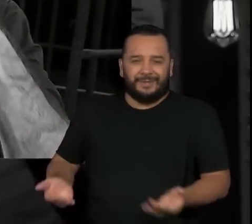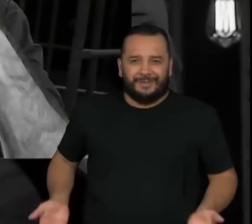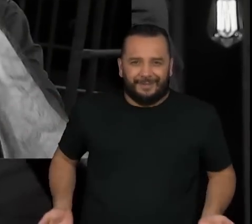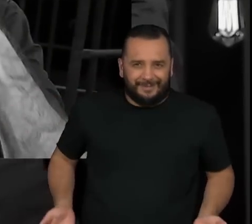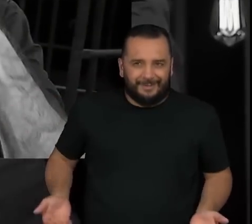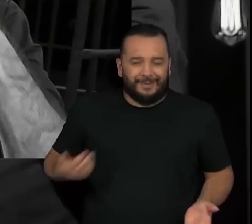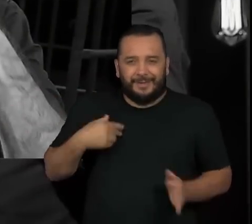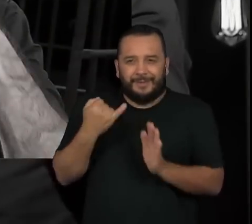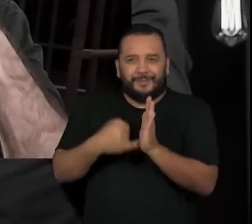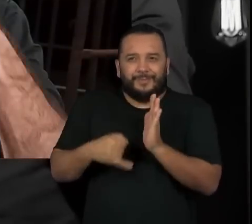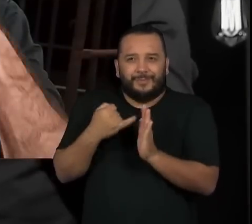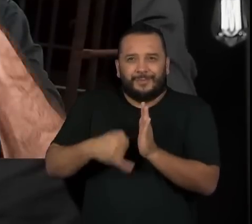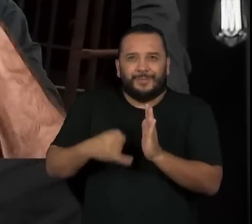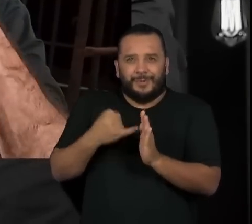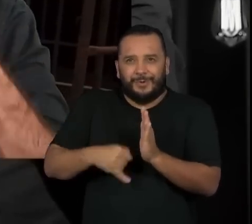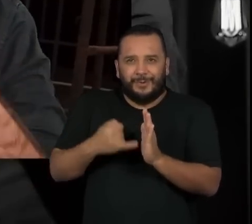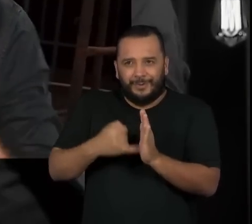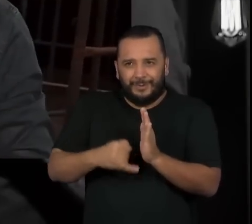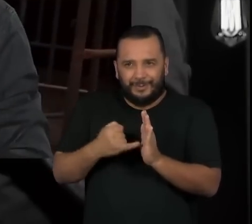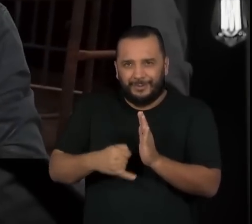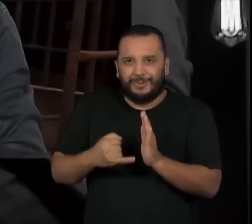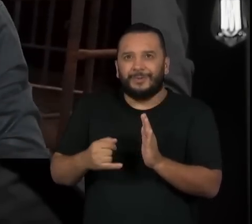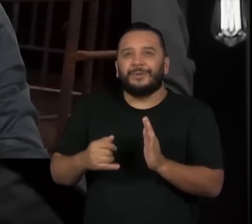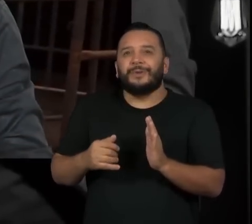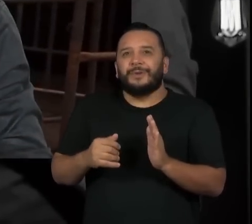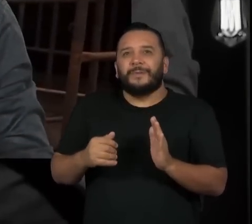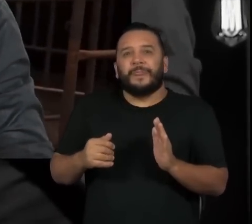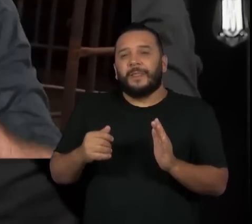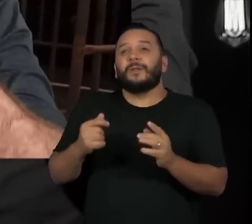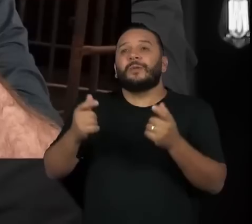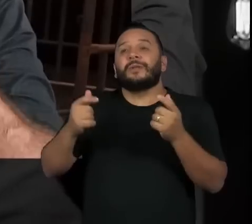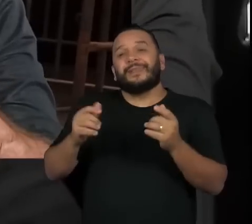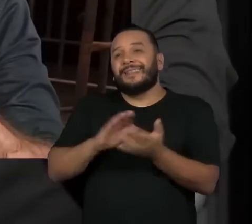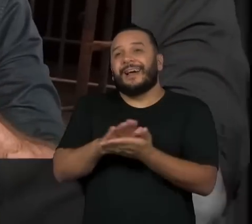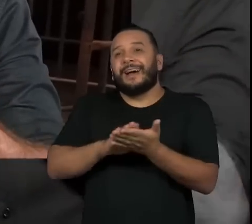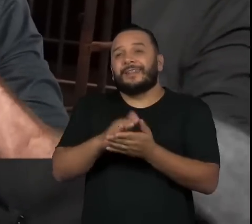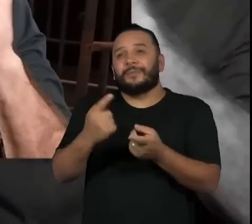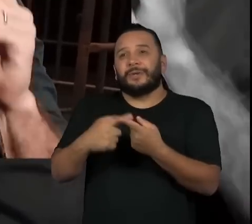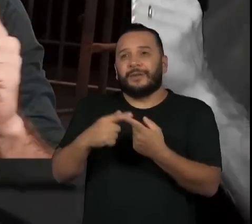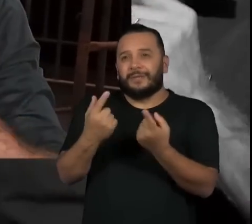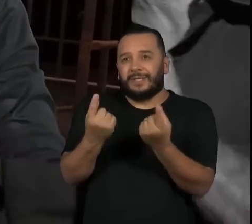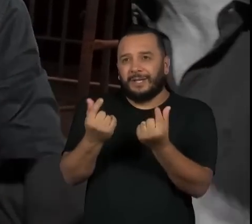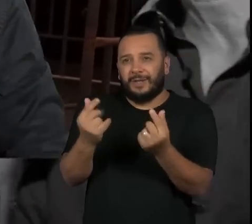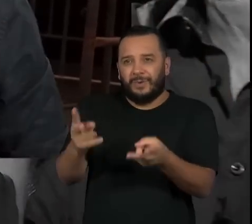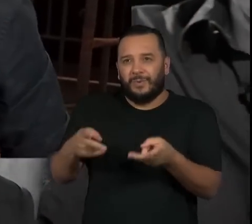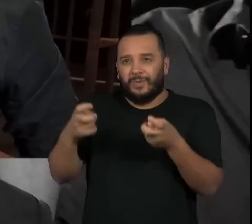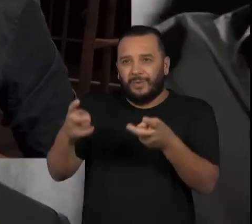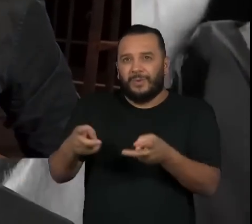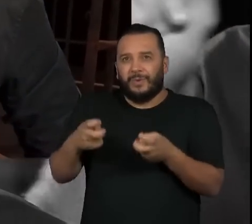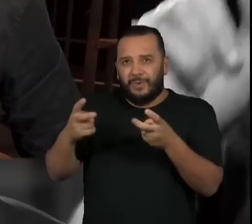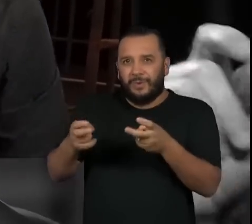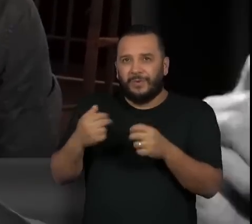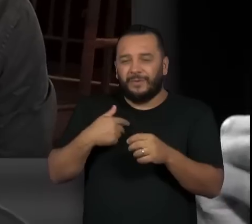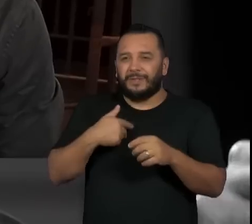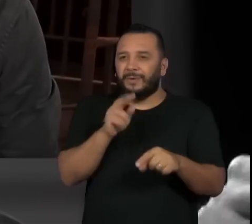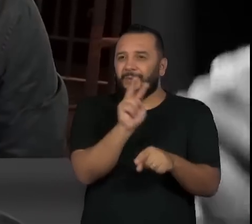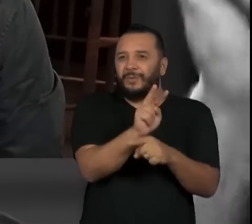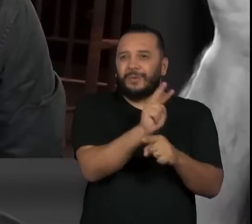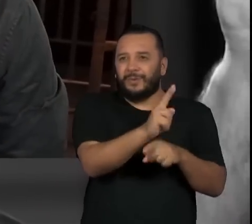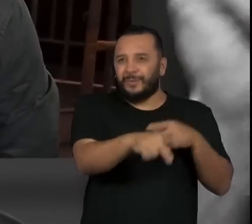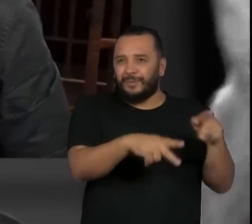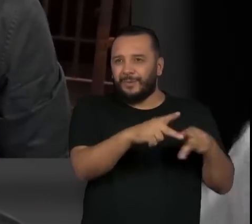deixando impostos no lugar onde você ganhou esse dinheiro e, portanto, não cuidando de quem você tinha o dever de